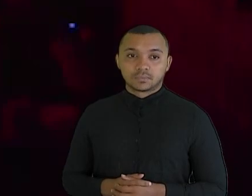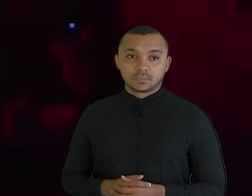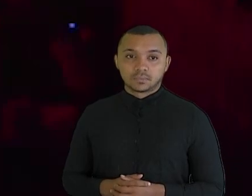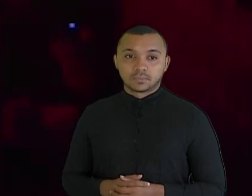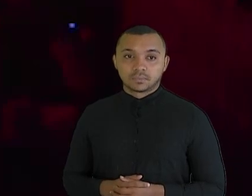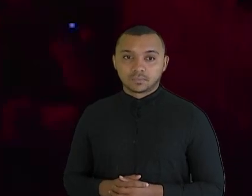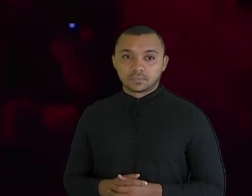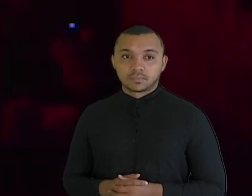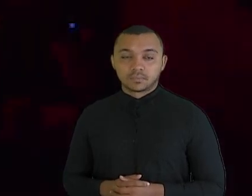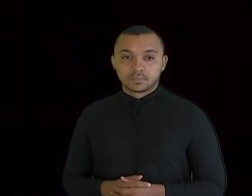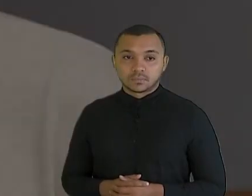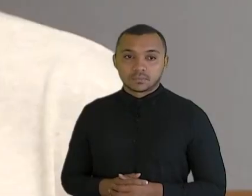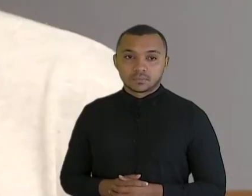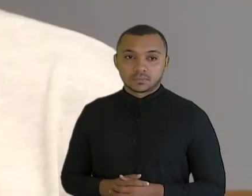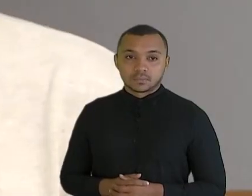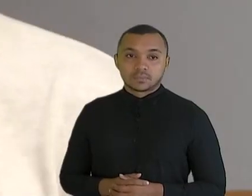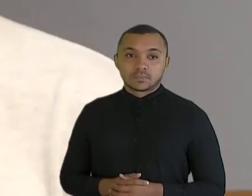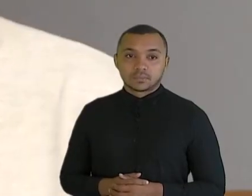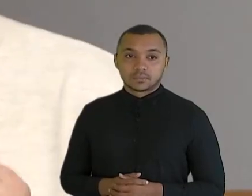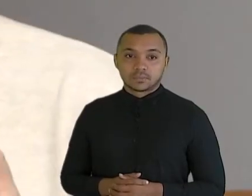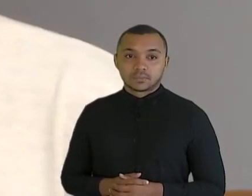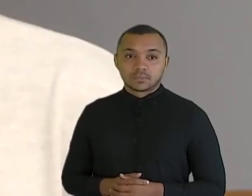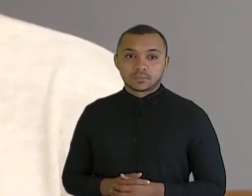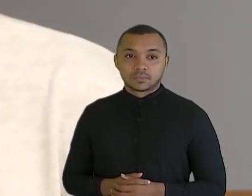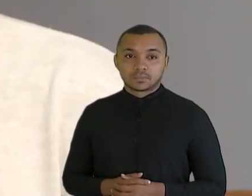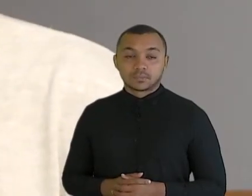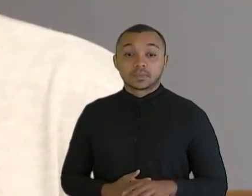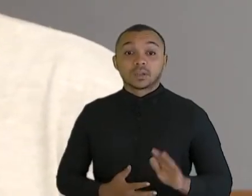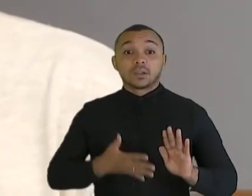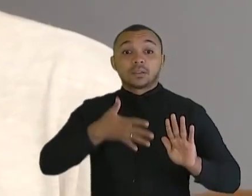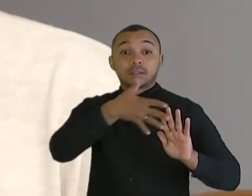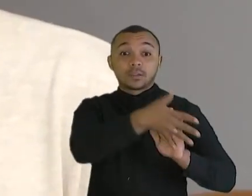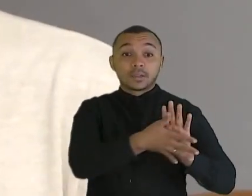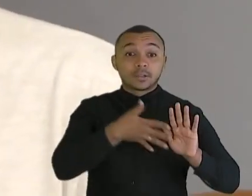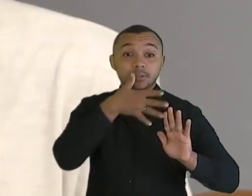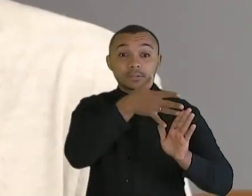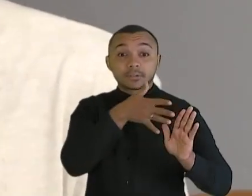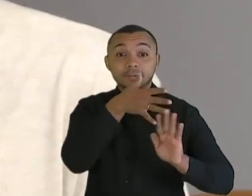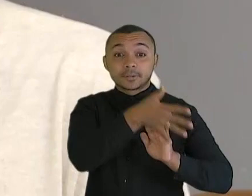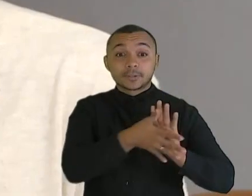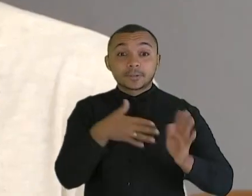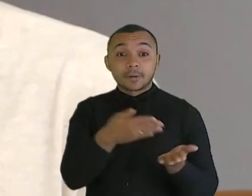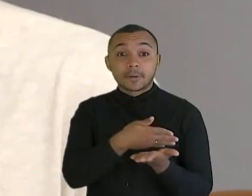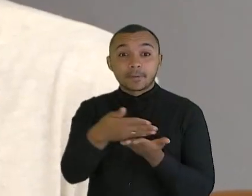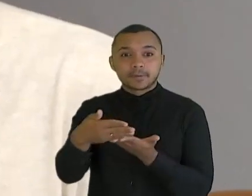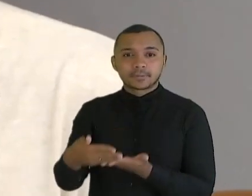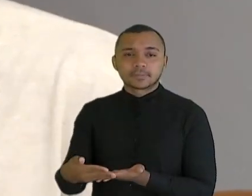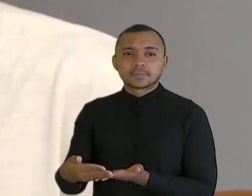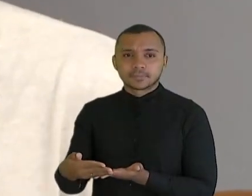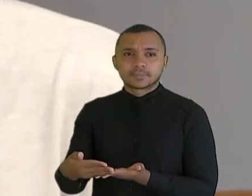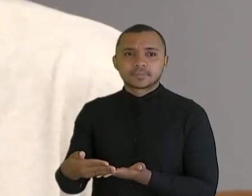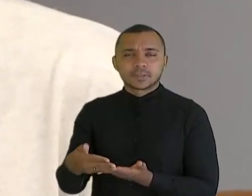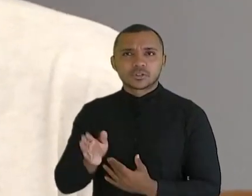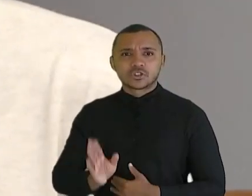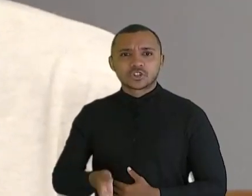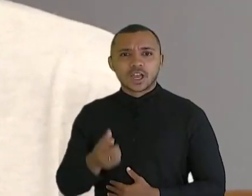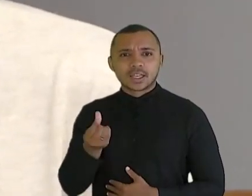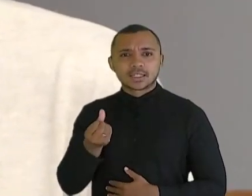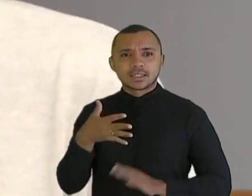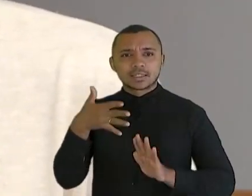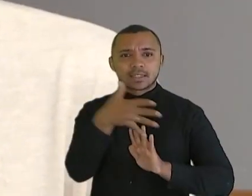Ator de um personagem só. O texto chegou pra gente com mais uns 6 a 8 textos do mesmo autor,